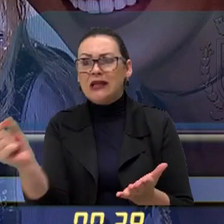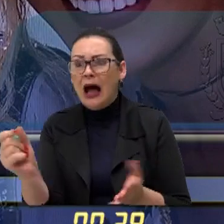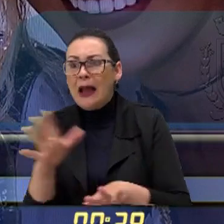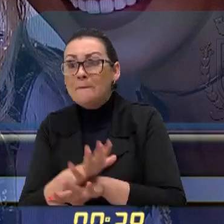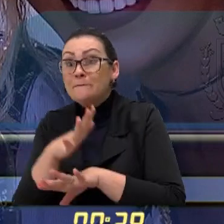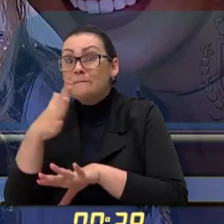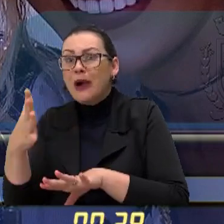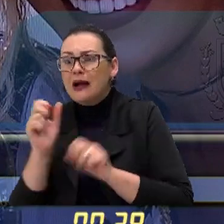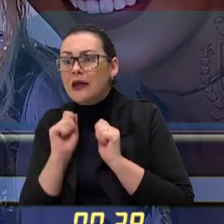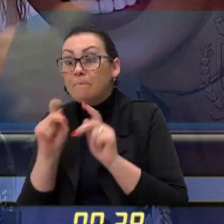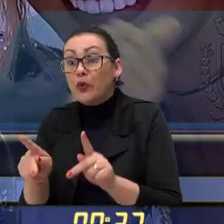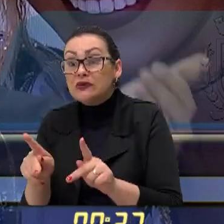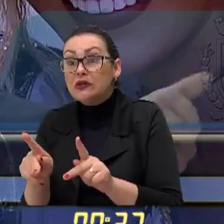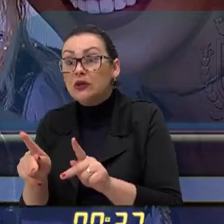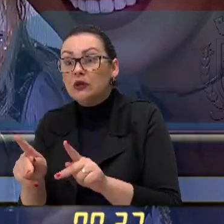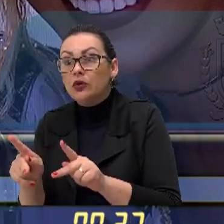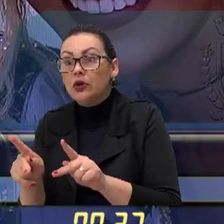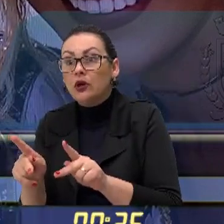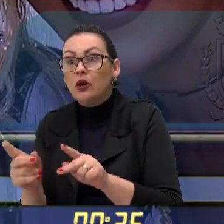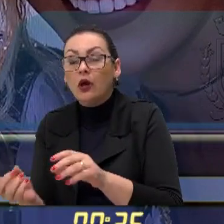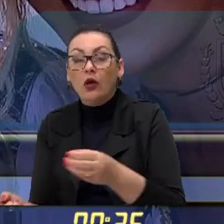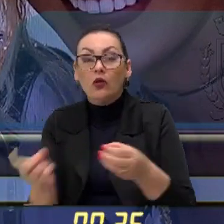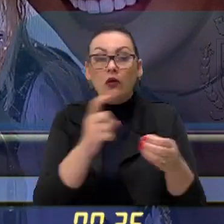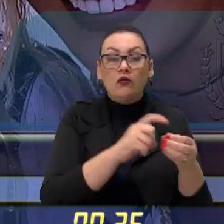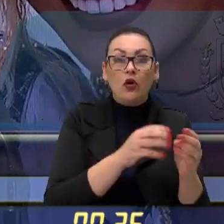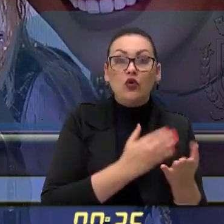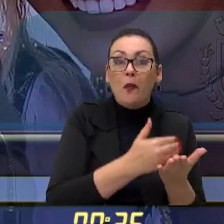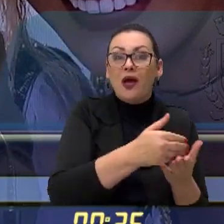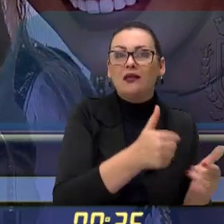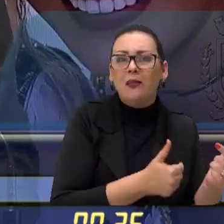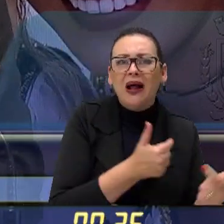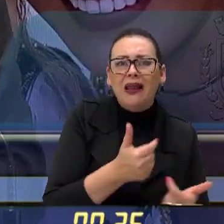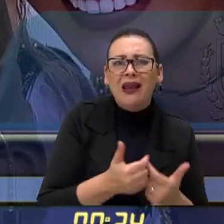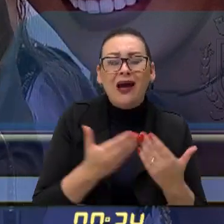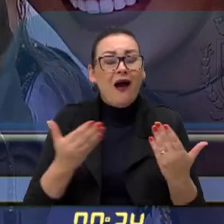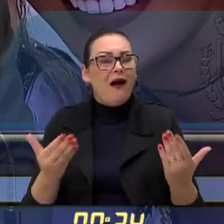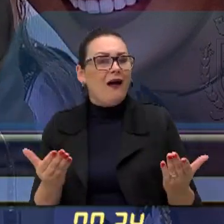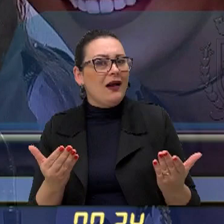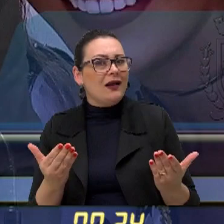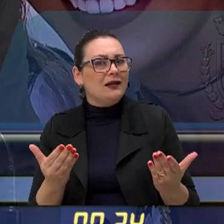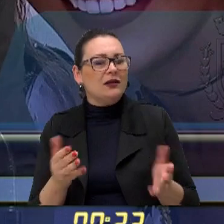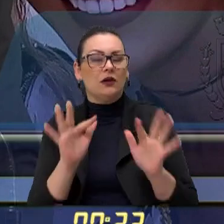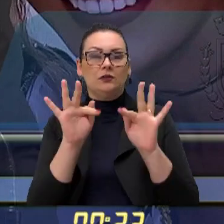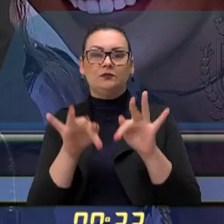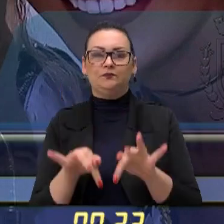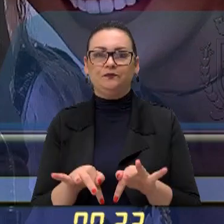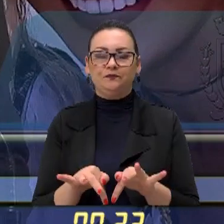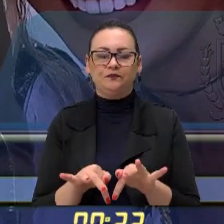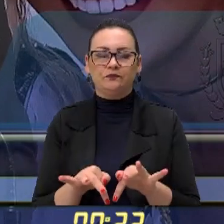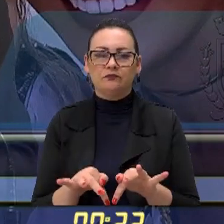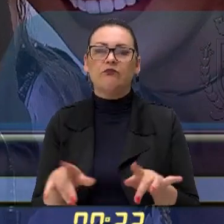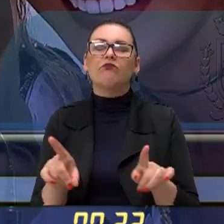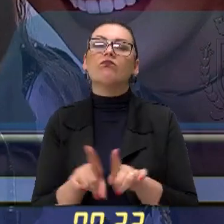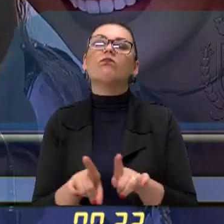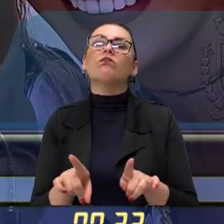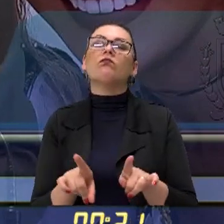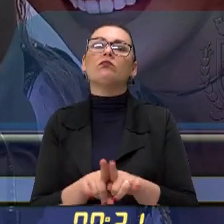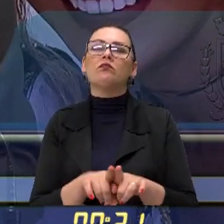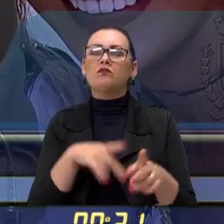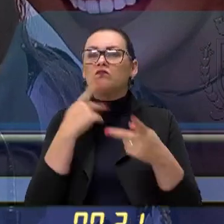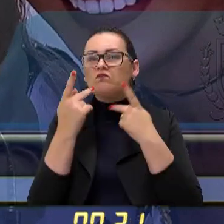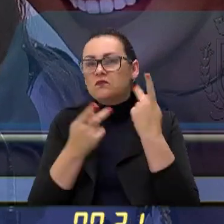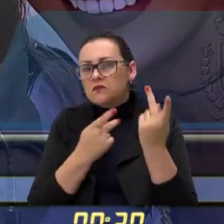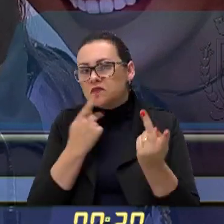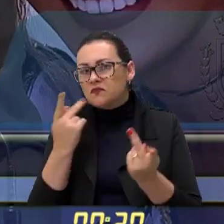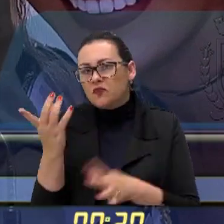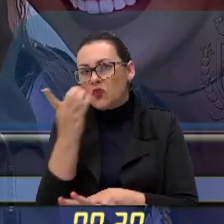para a aposentadoria do que aqueles que entraram. Então, para finalizar, também comentado